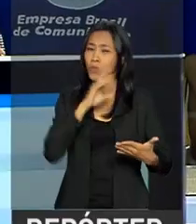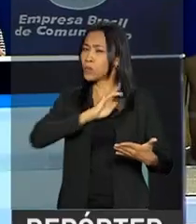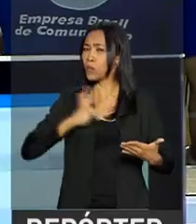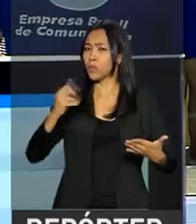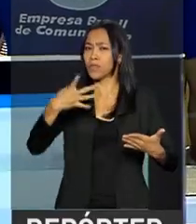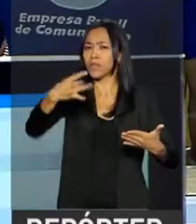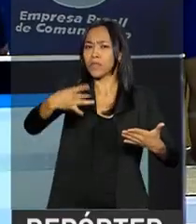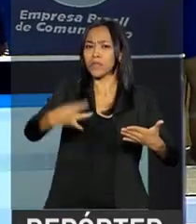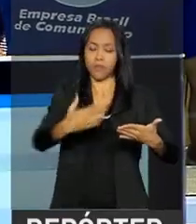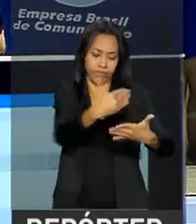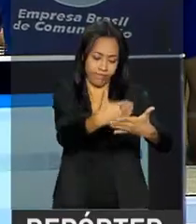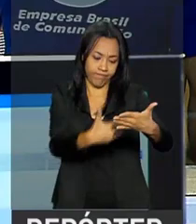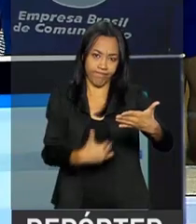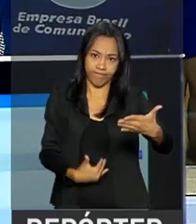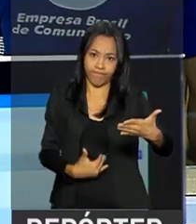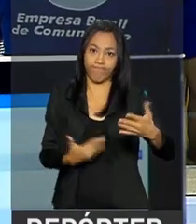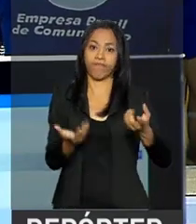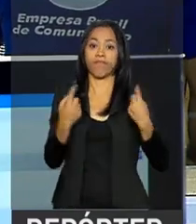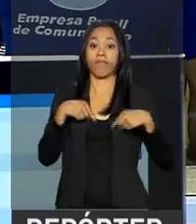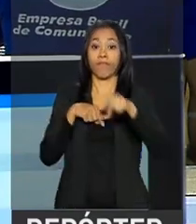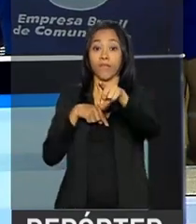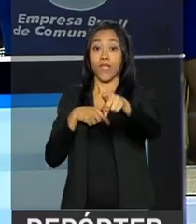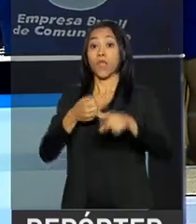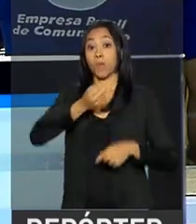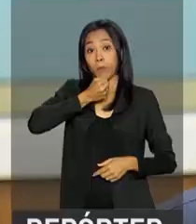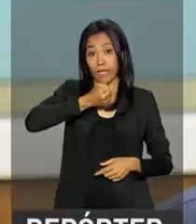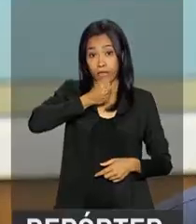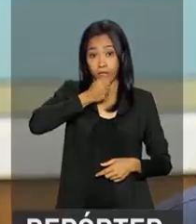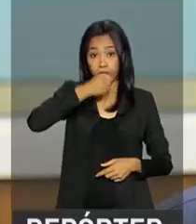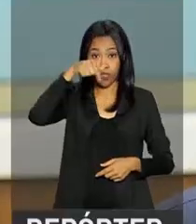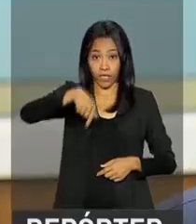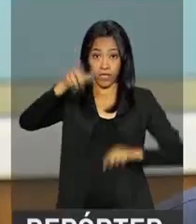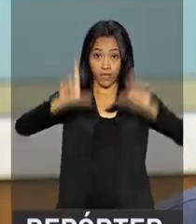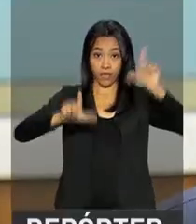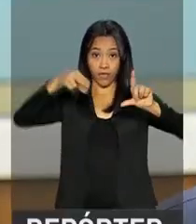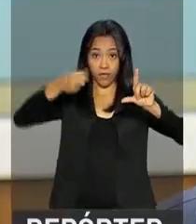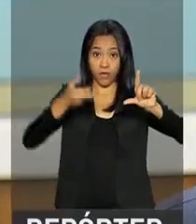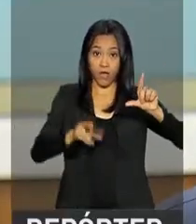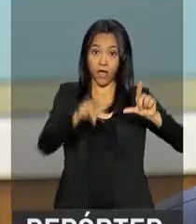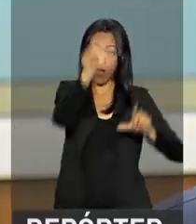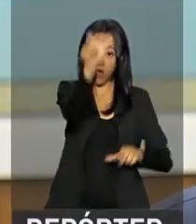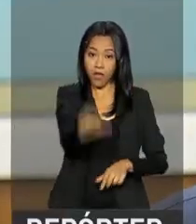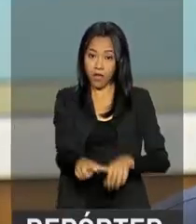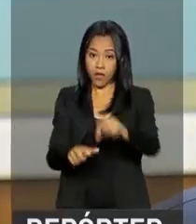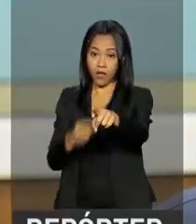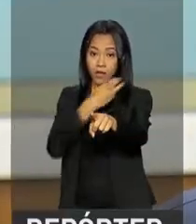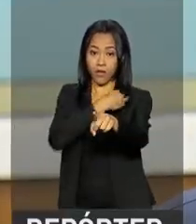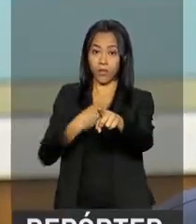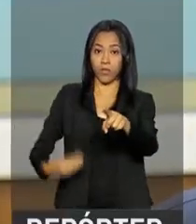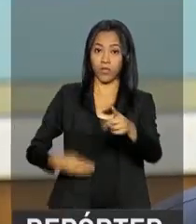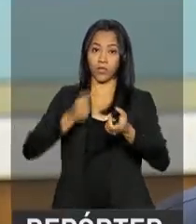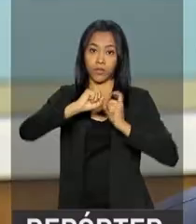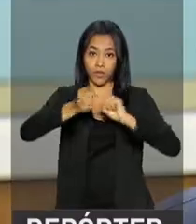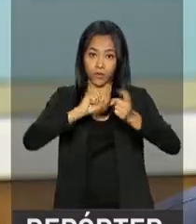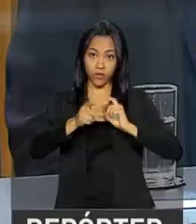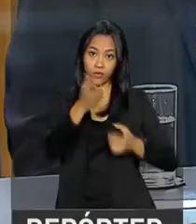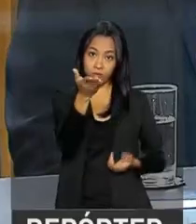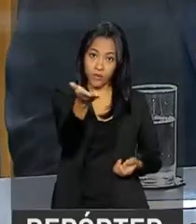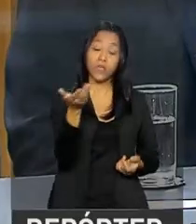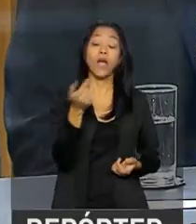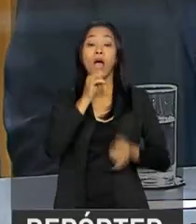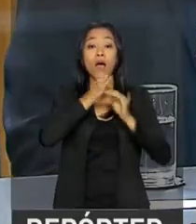Em entrevista ao programa Por Dentro do Governo, da TV NBR, o ministro do Planejamento, Desenvolvimento e Gestão, Diogo